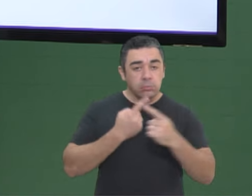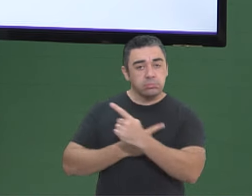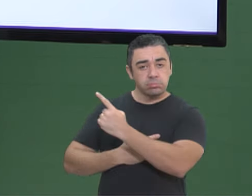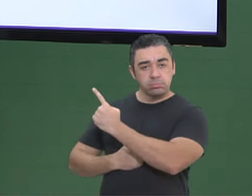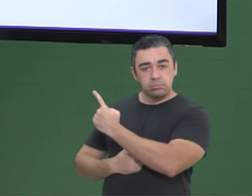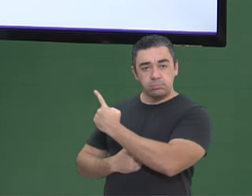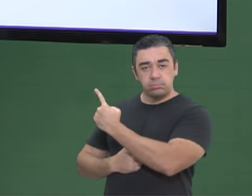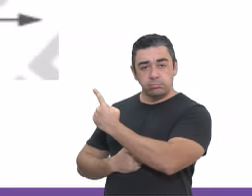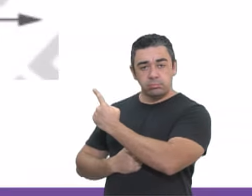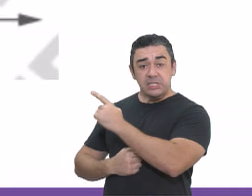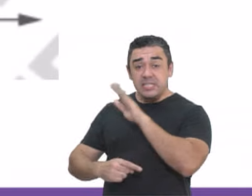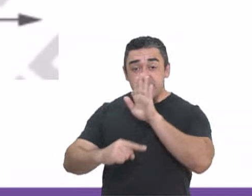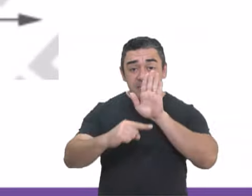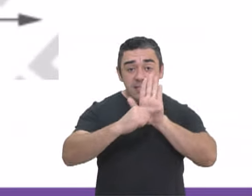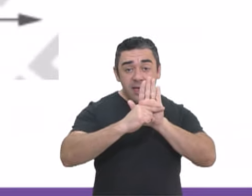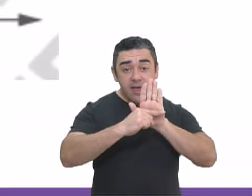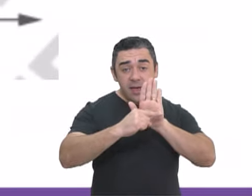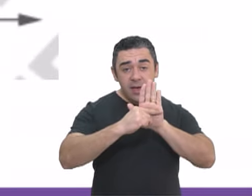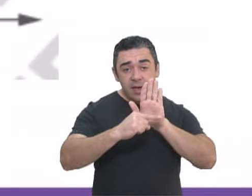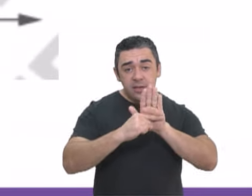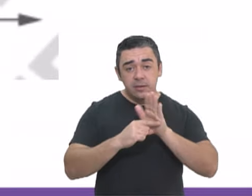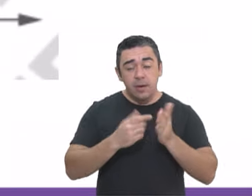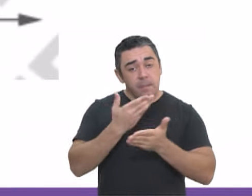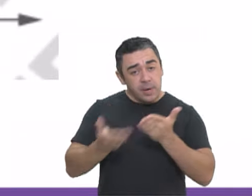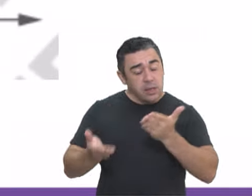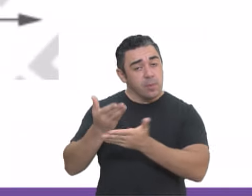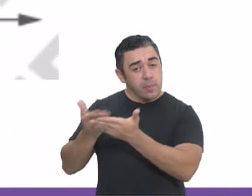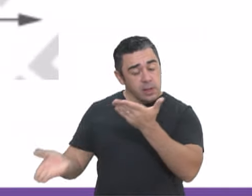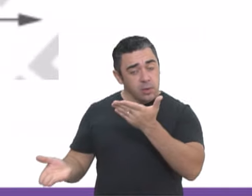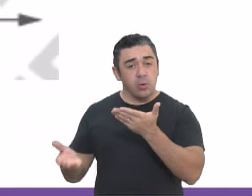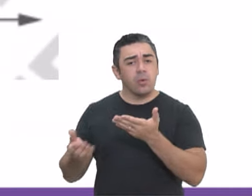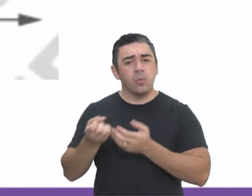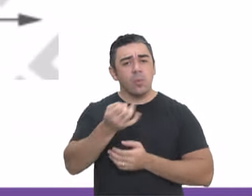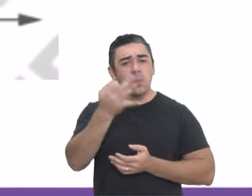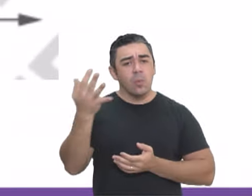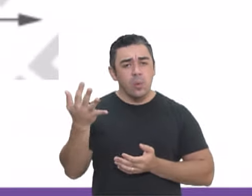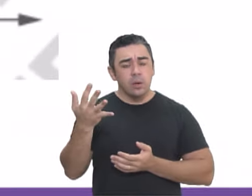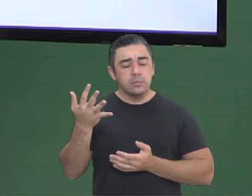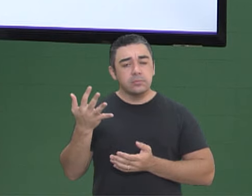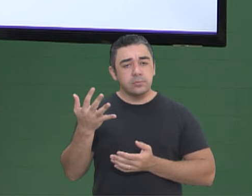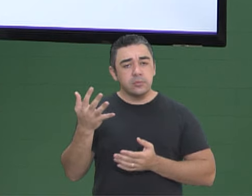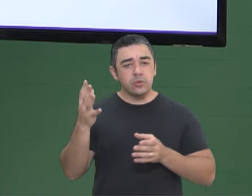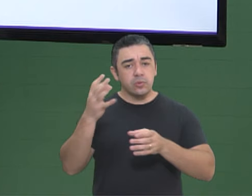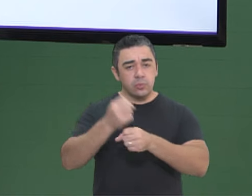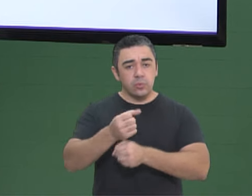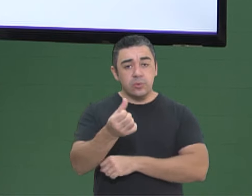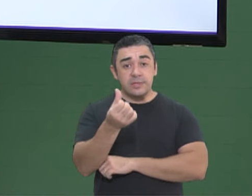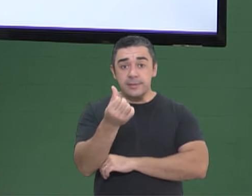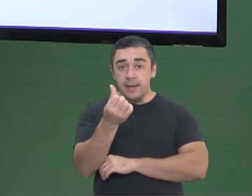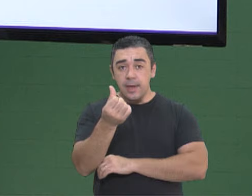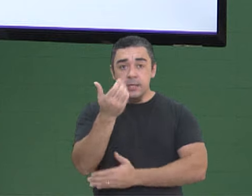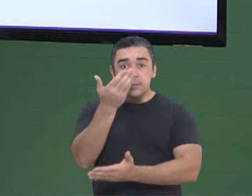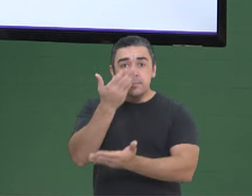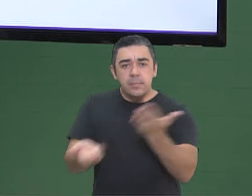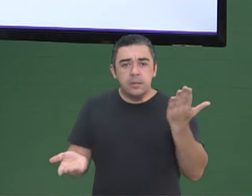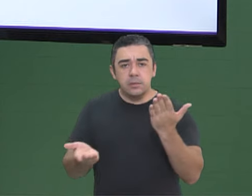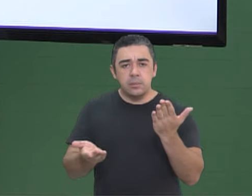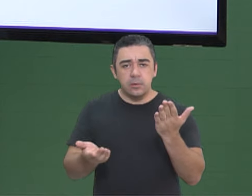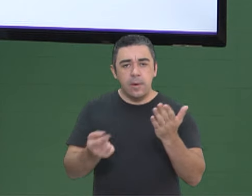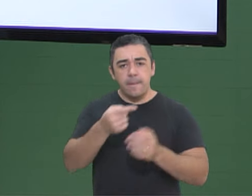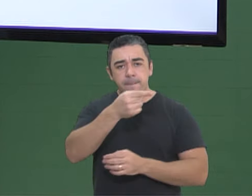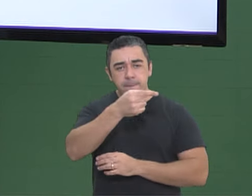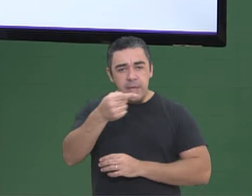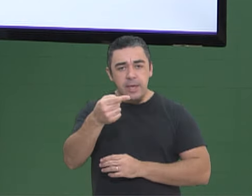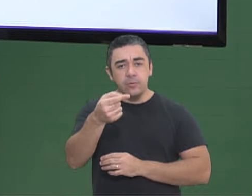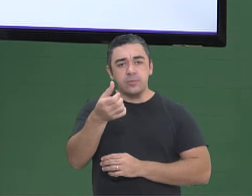depois subiu 6. Qual andar que o Jonas parou? Em que andar será que o elevador